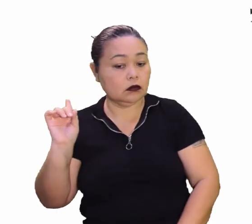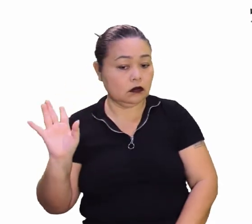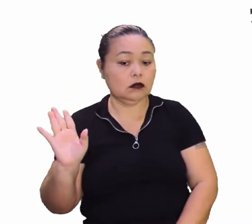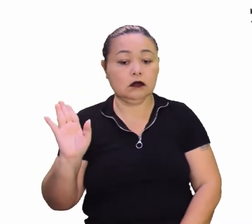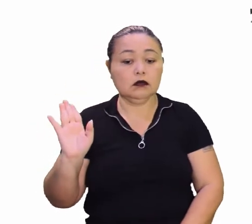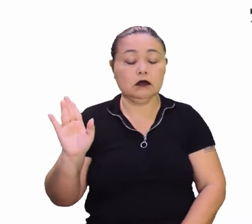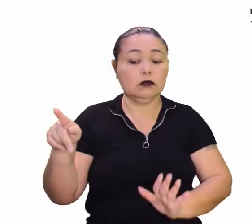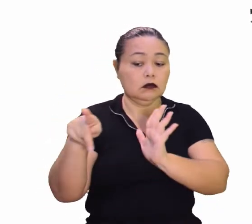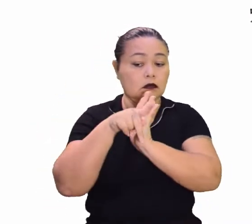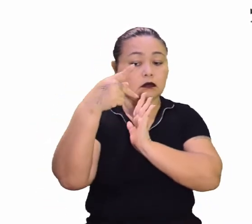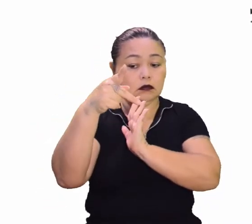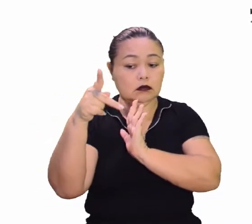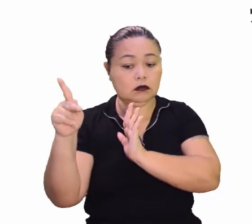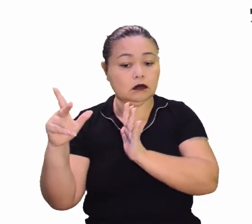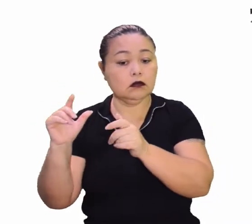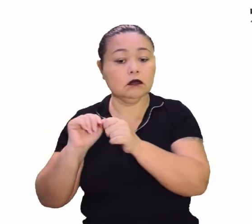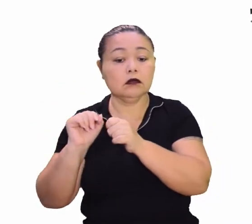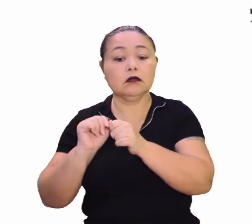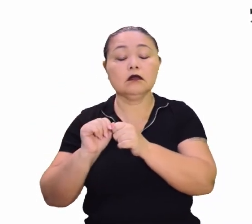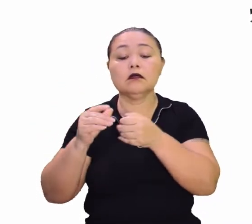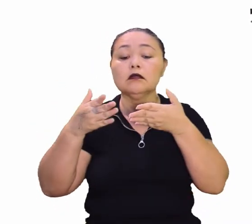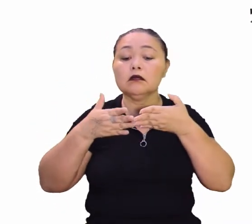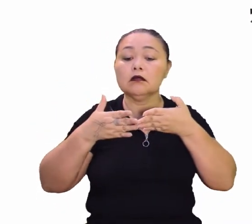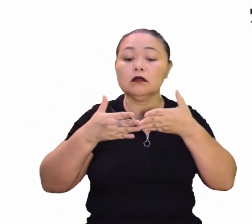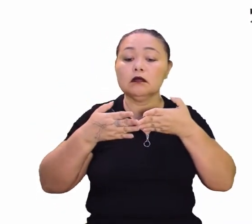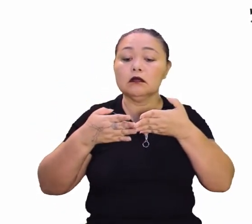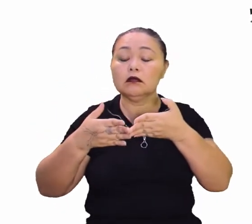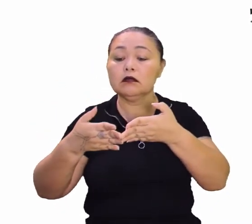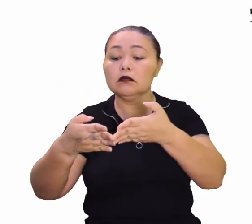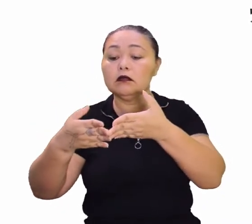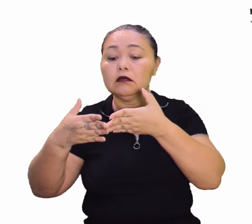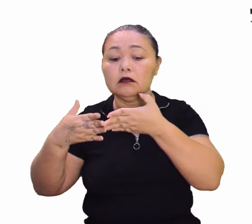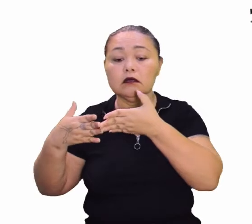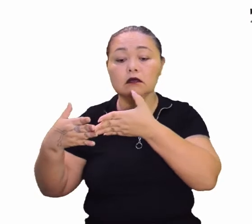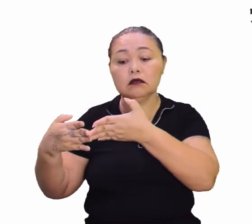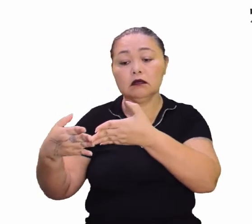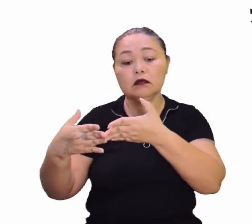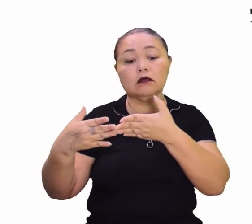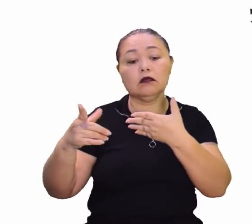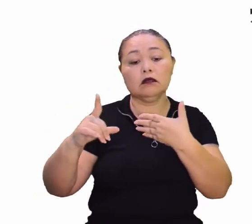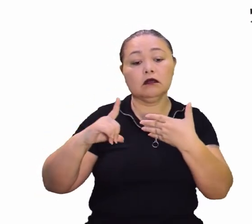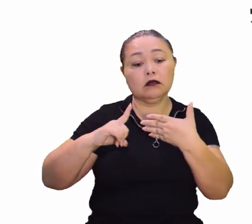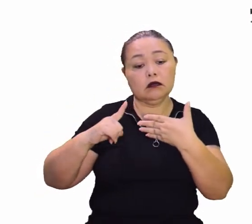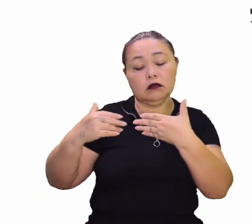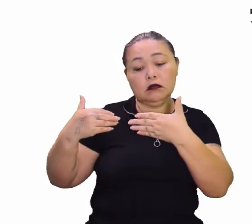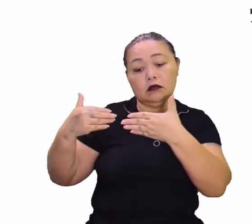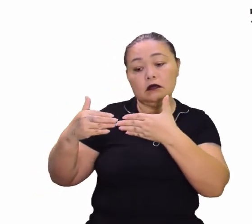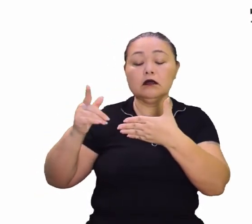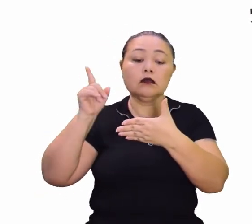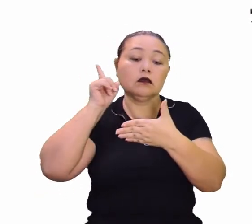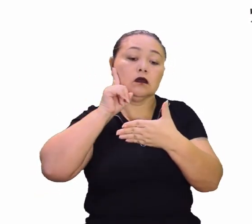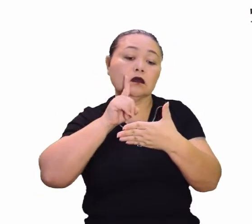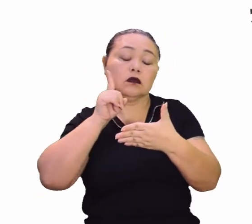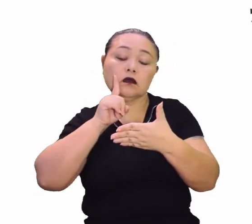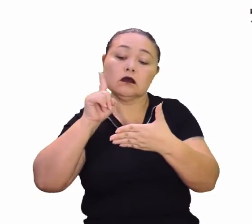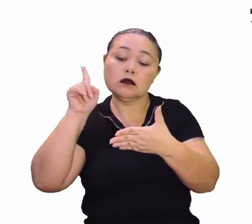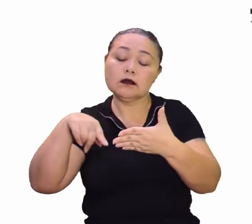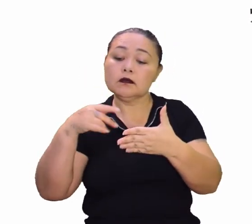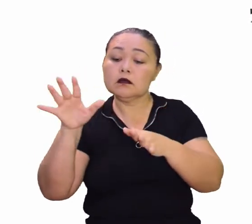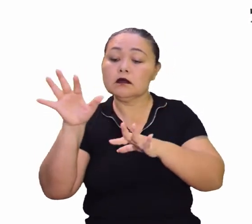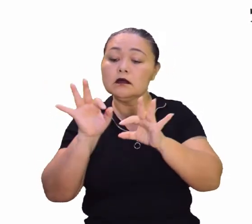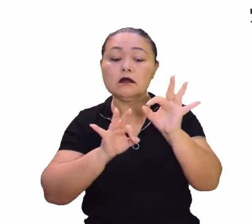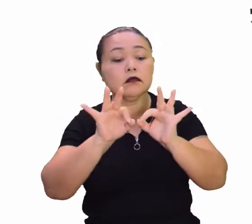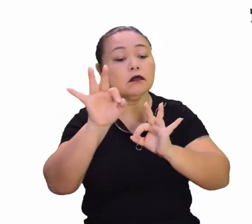E os pontos de exportação agrícola. Olha só, Estados Unidos muito